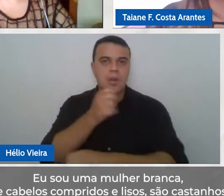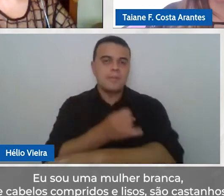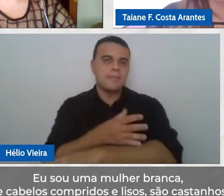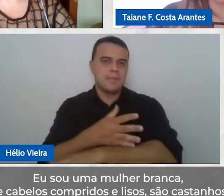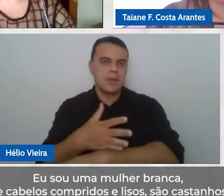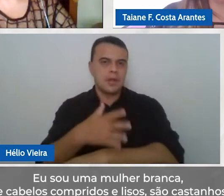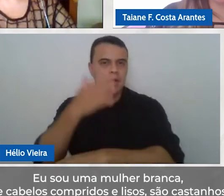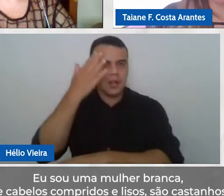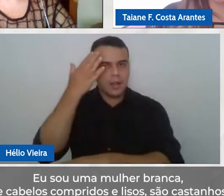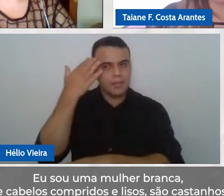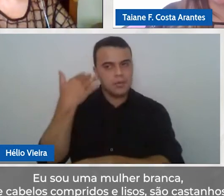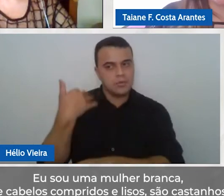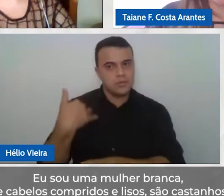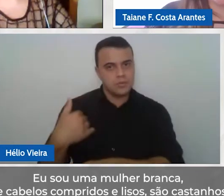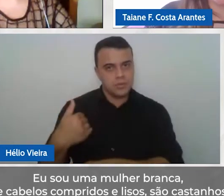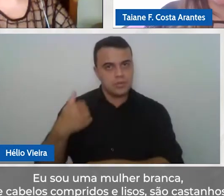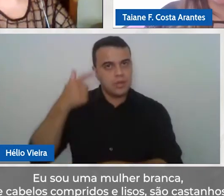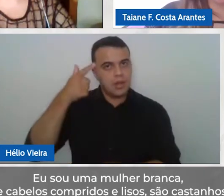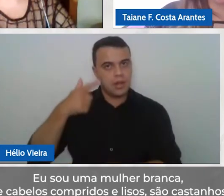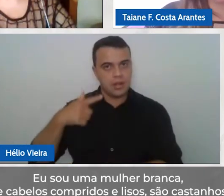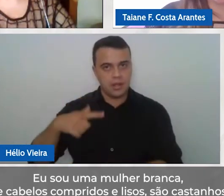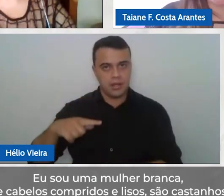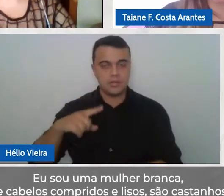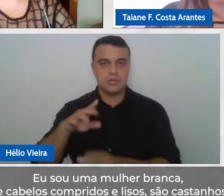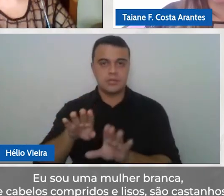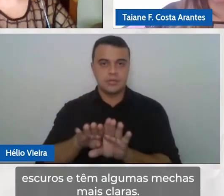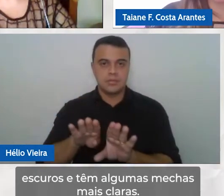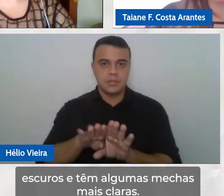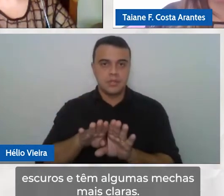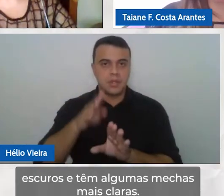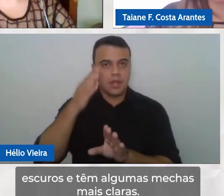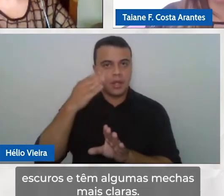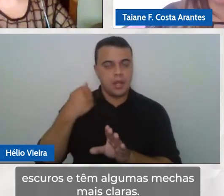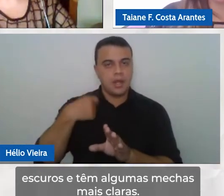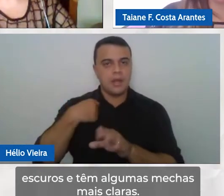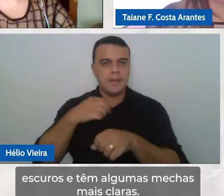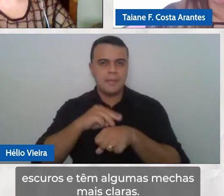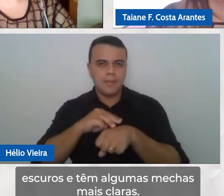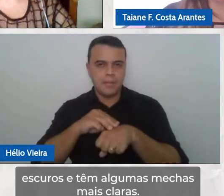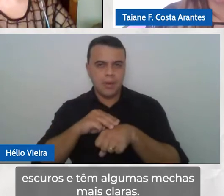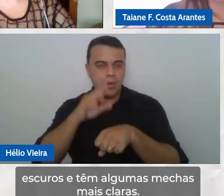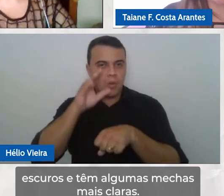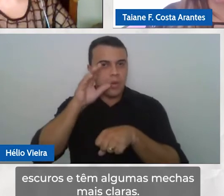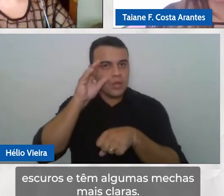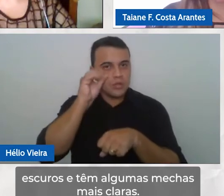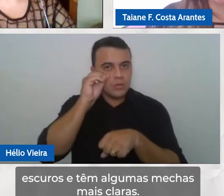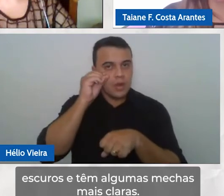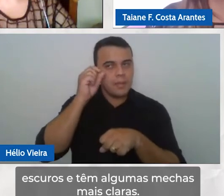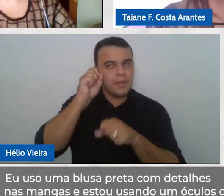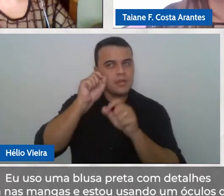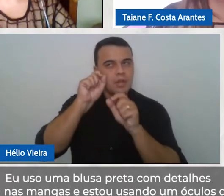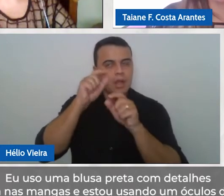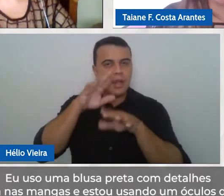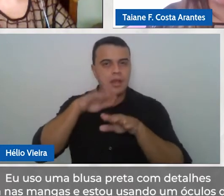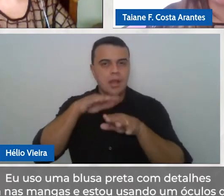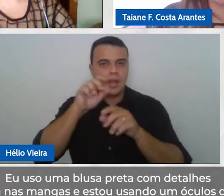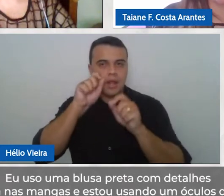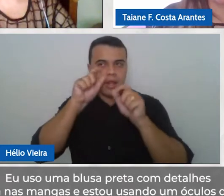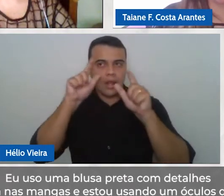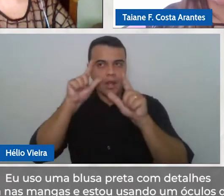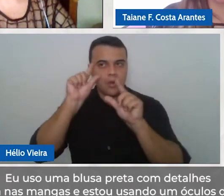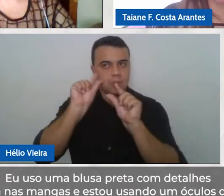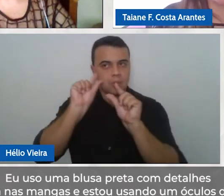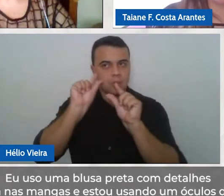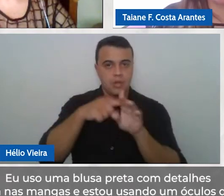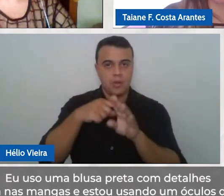de cabelos compridos e lisos. Eles são castanhos escuros e têm algumas mechas mais claras. Eu uso uma blusa preta